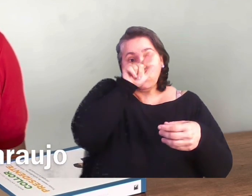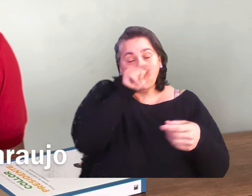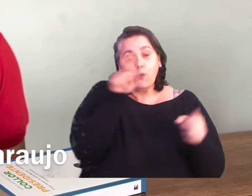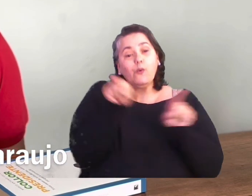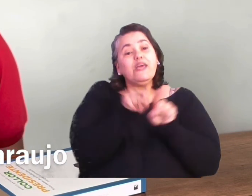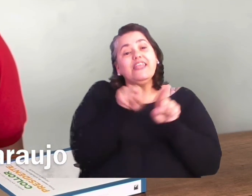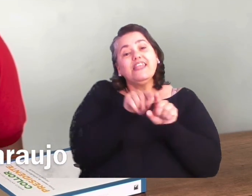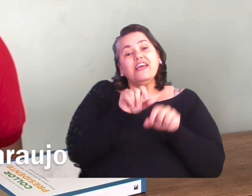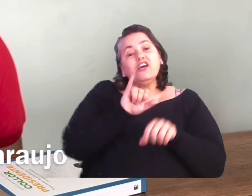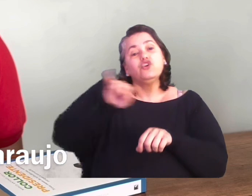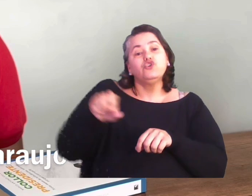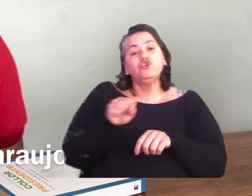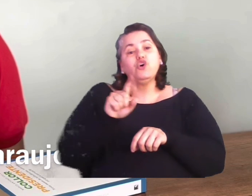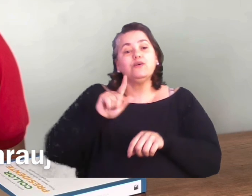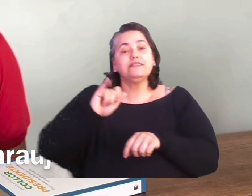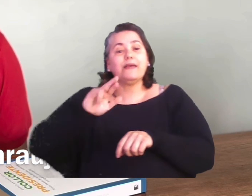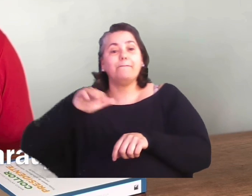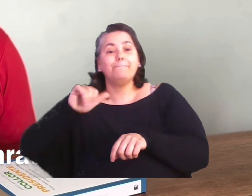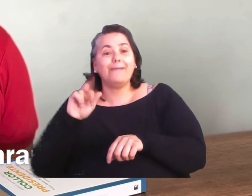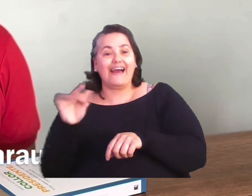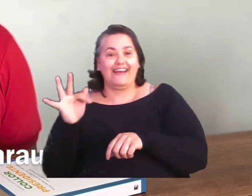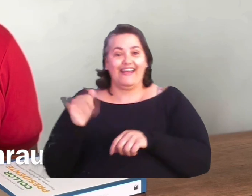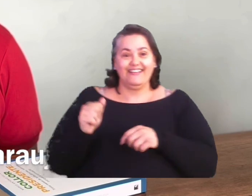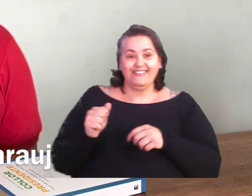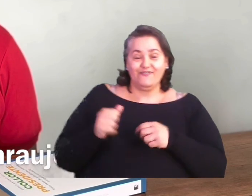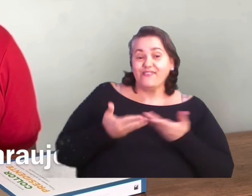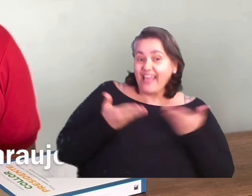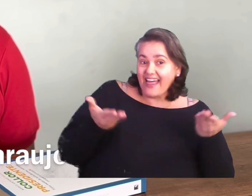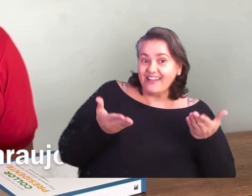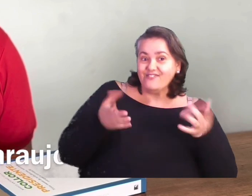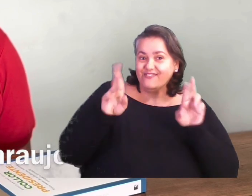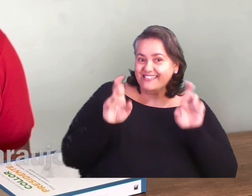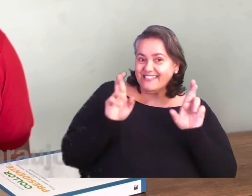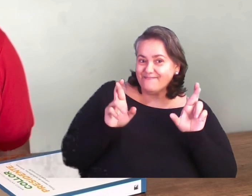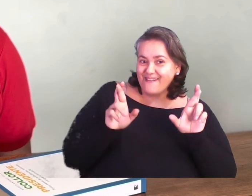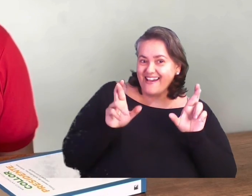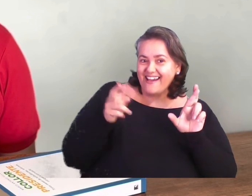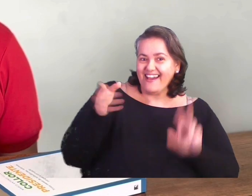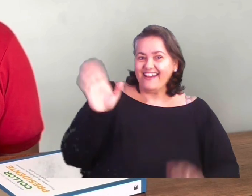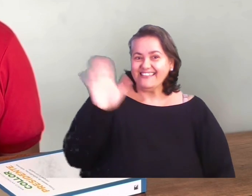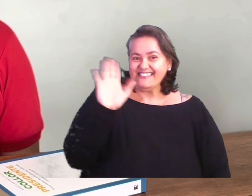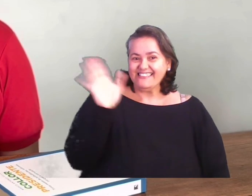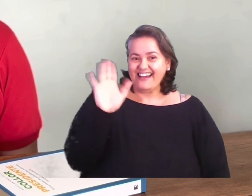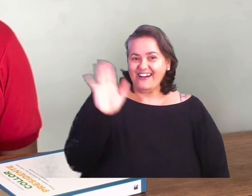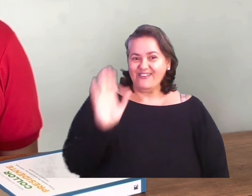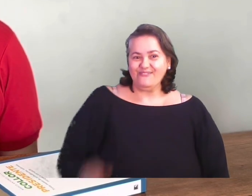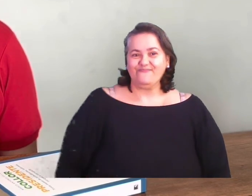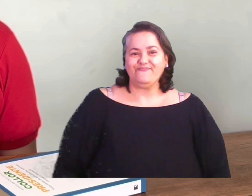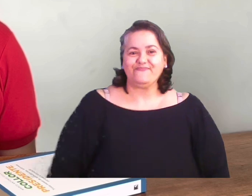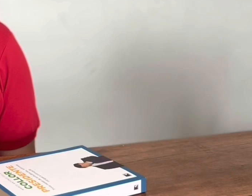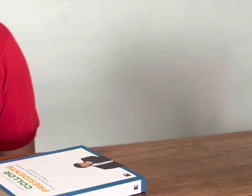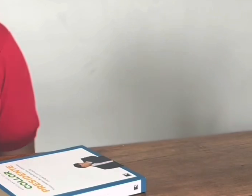estou no Twitter, Josemar F. Araújo. É isso, te espero no próximo. Tchau!